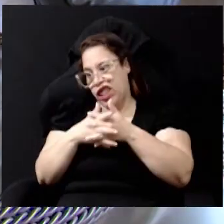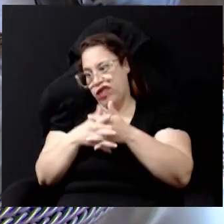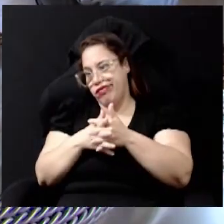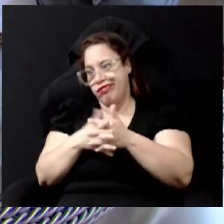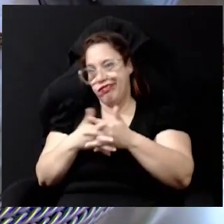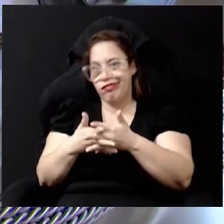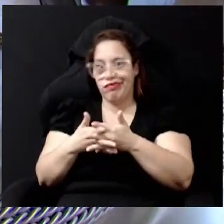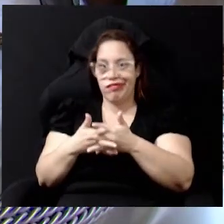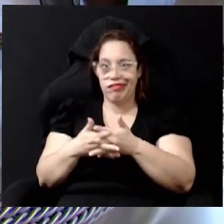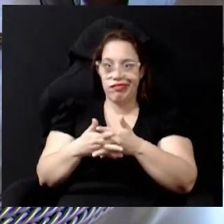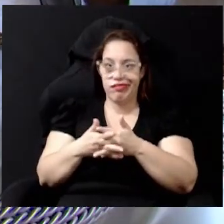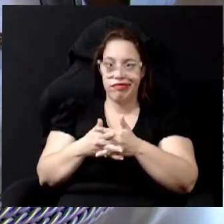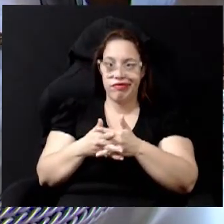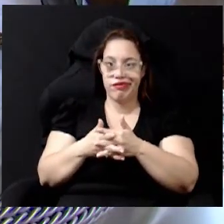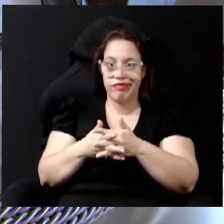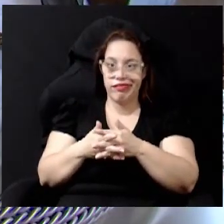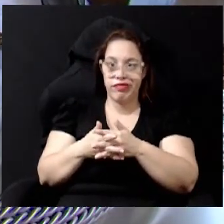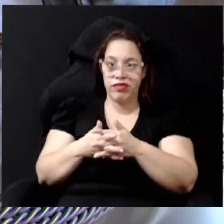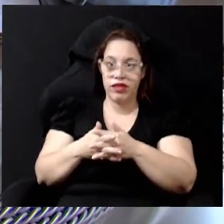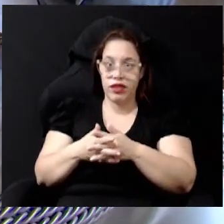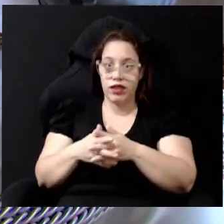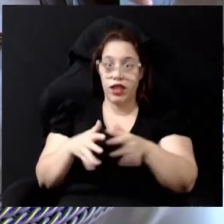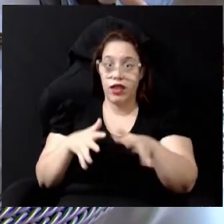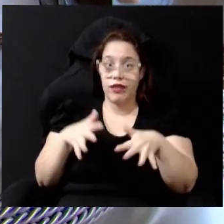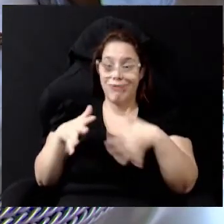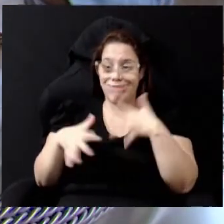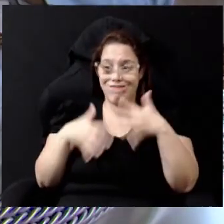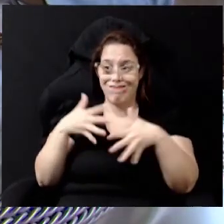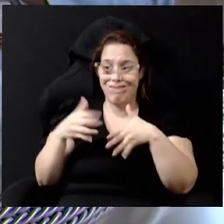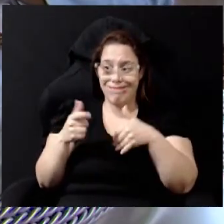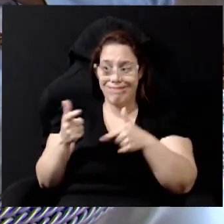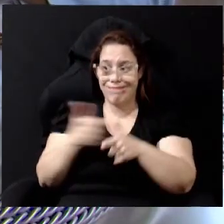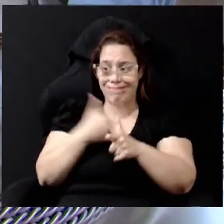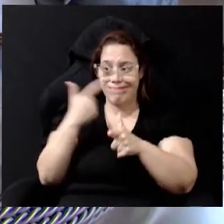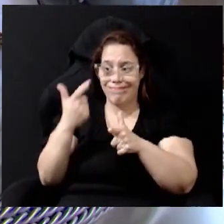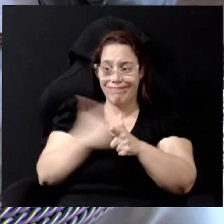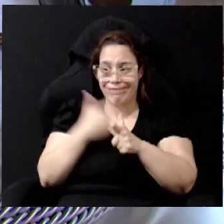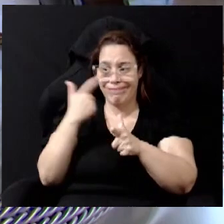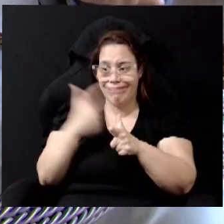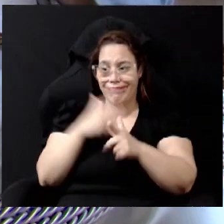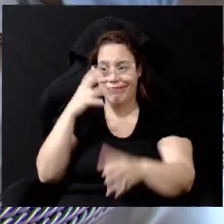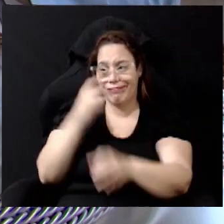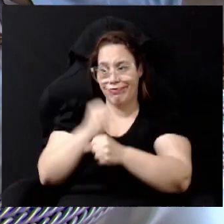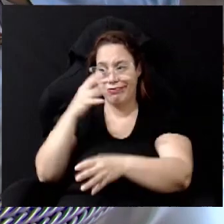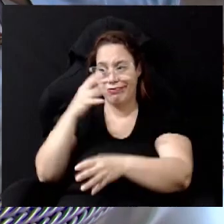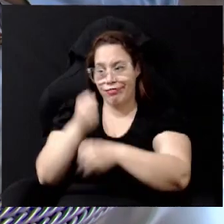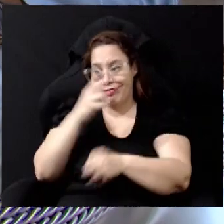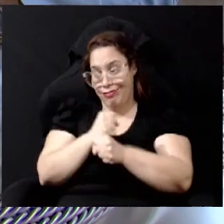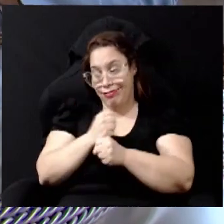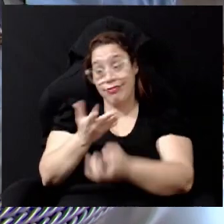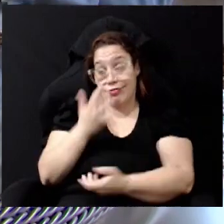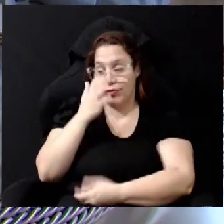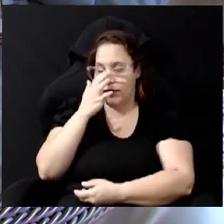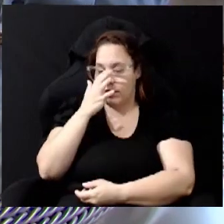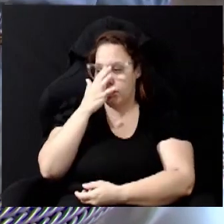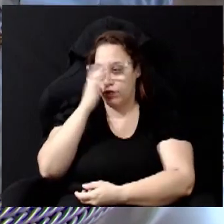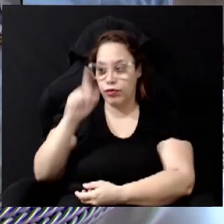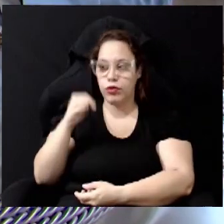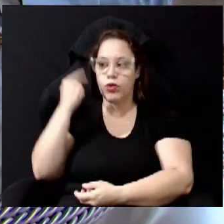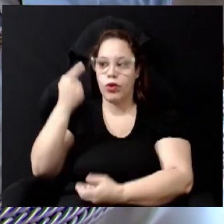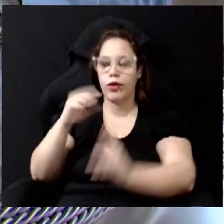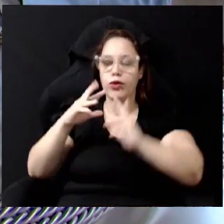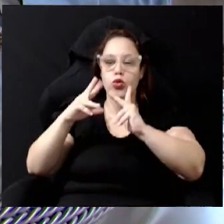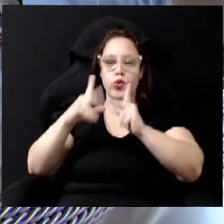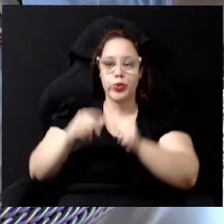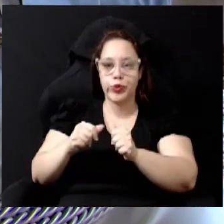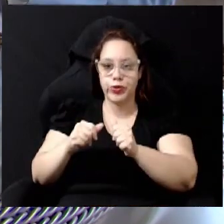nessa questão do descontrole financeiro por essa somatória de razões. Então, antes de tudo, é